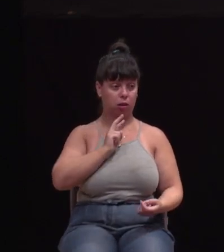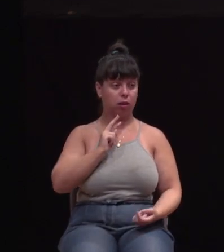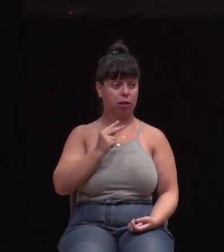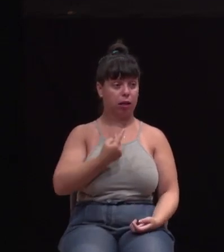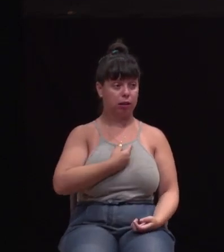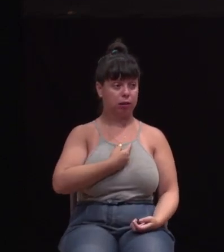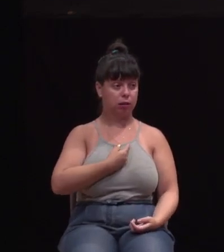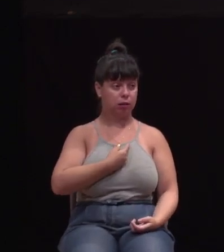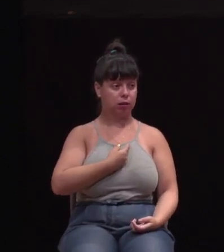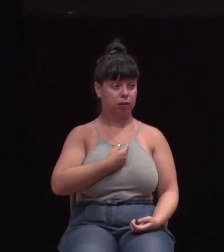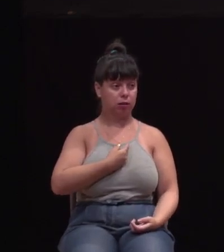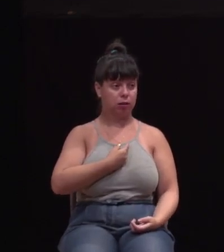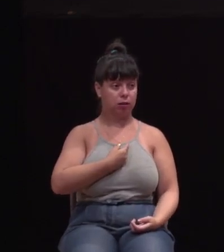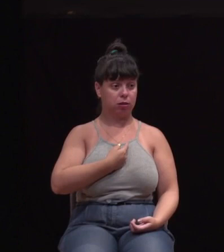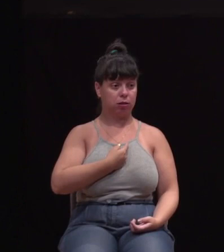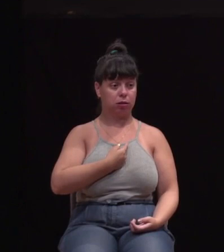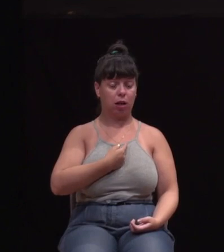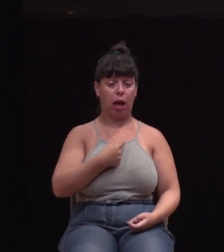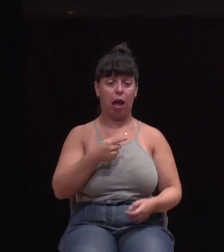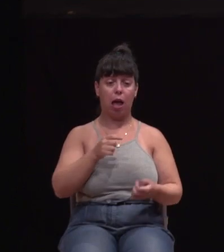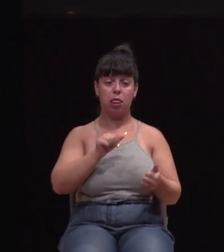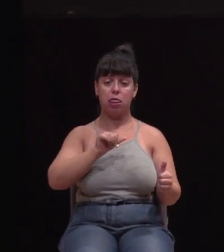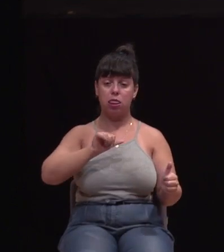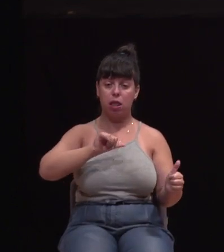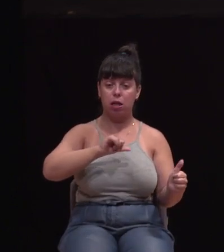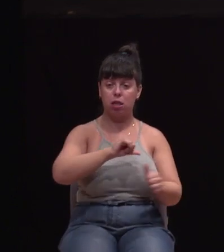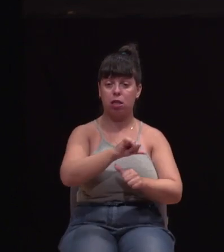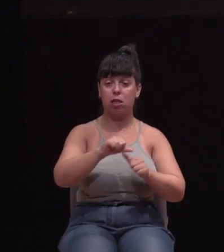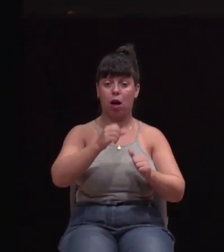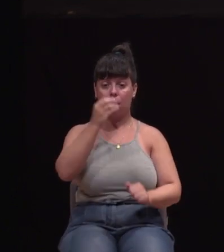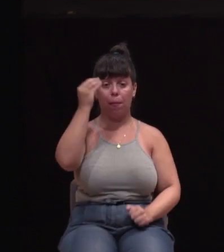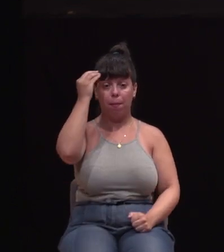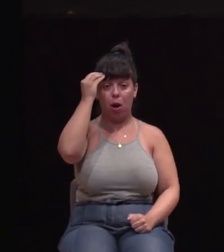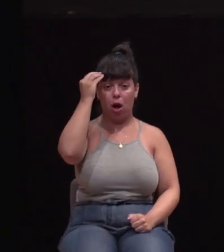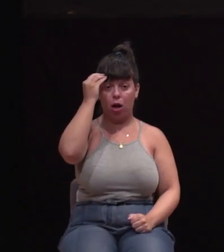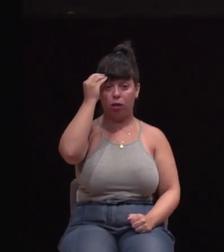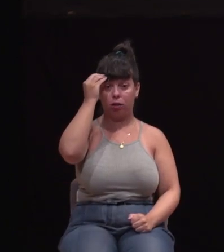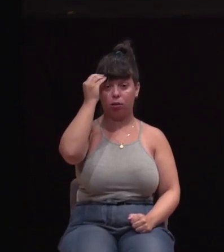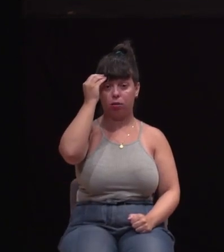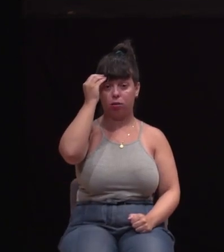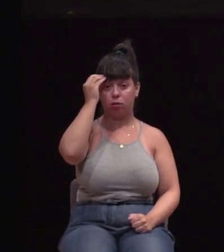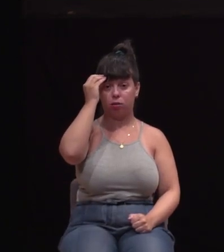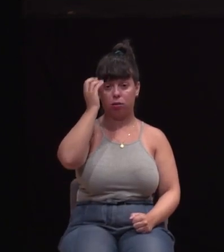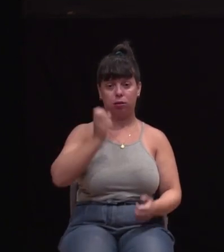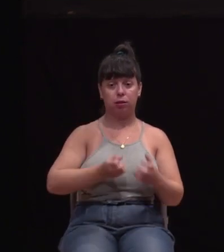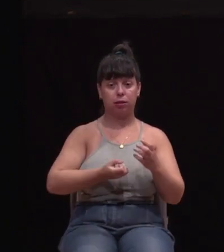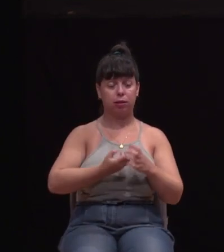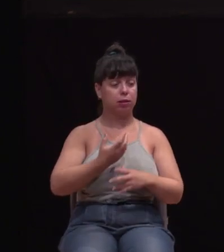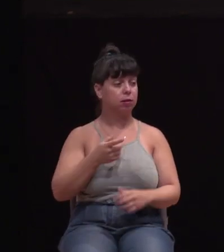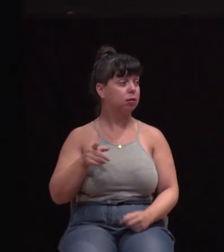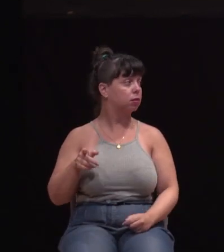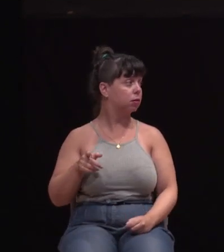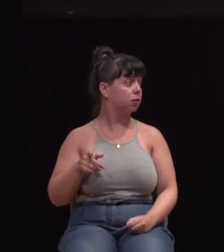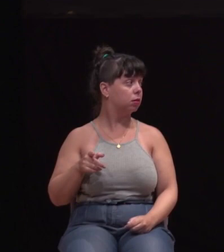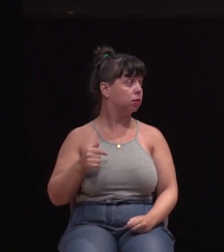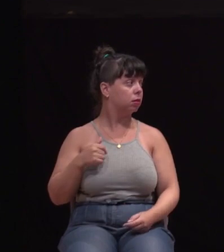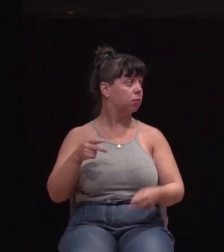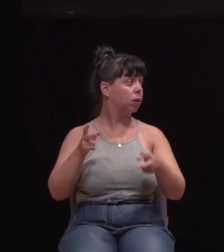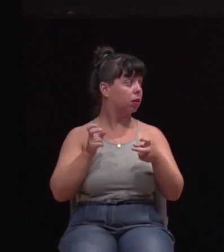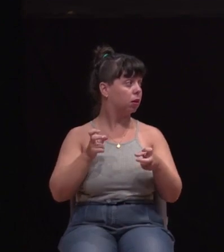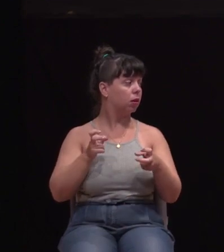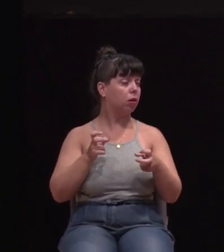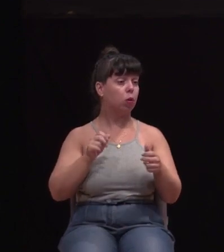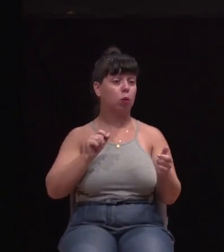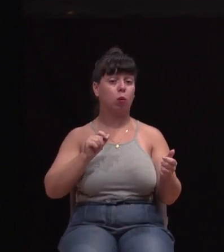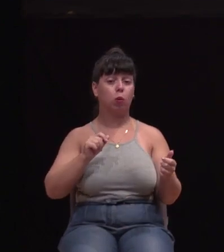lugar de transição, de fala, essa memória que se percorre e que cria esse corpo. Ao passo que o que eu observo é justamente o